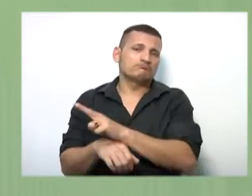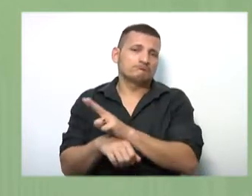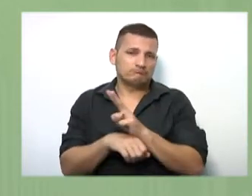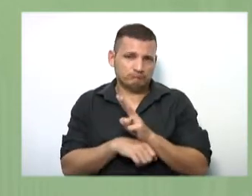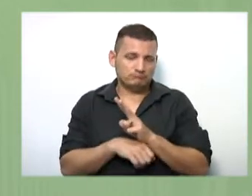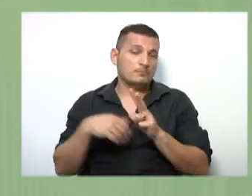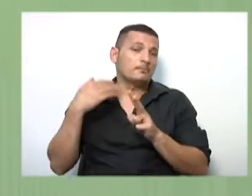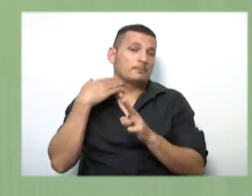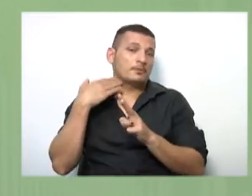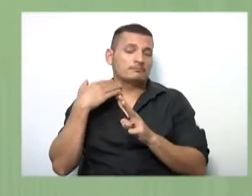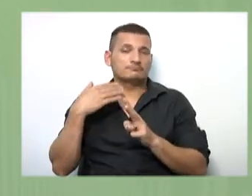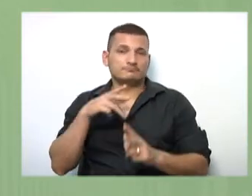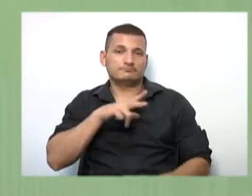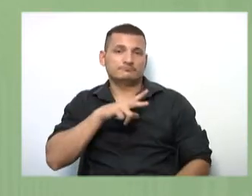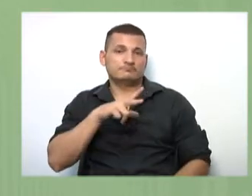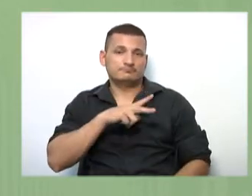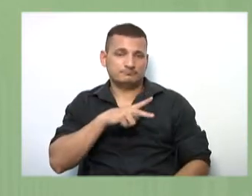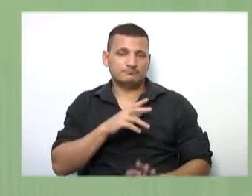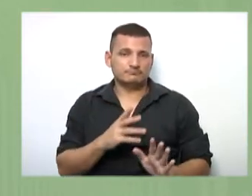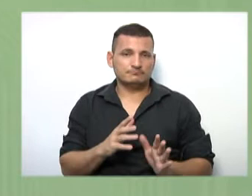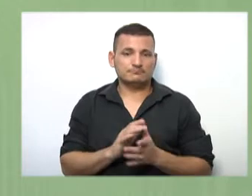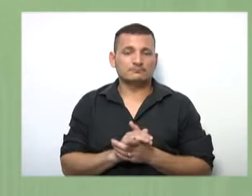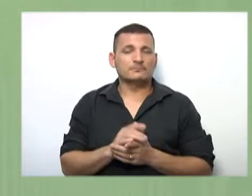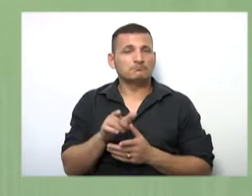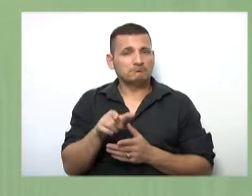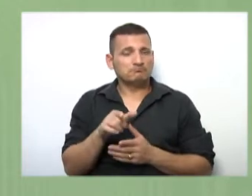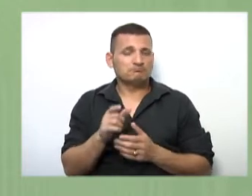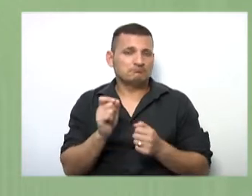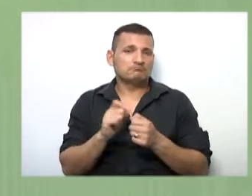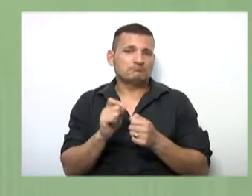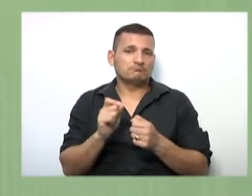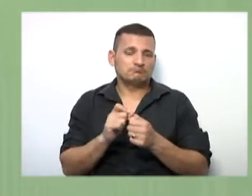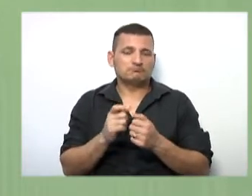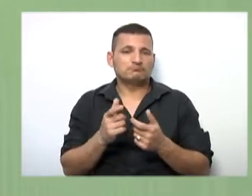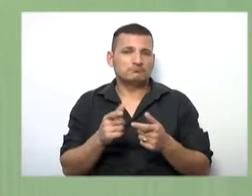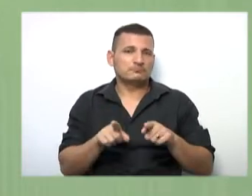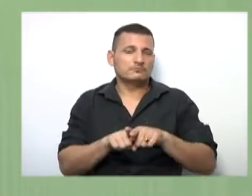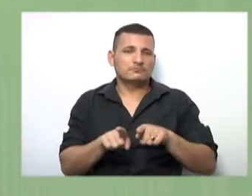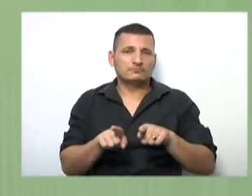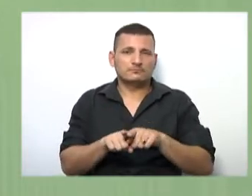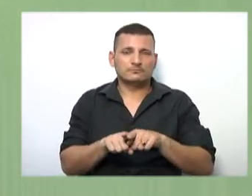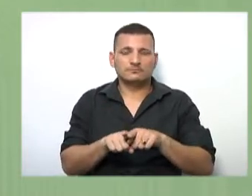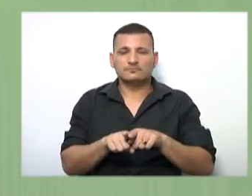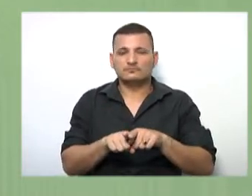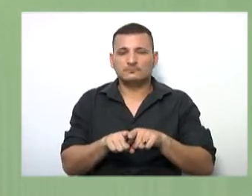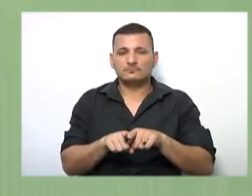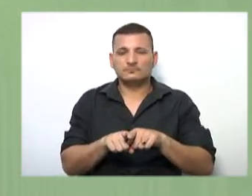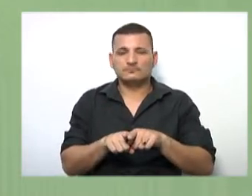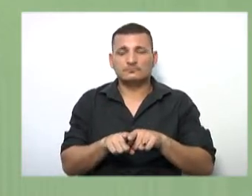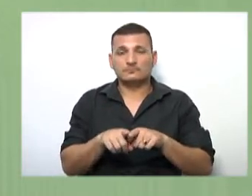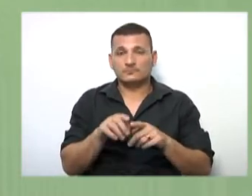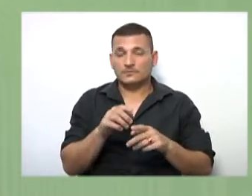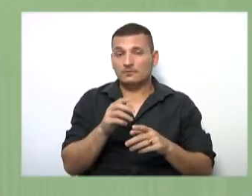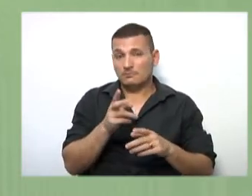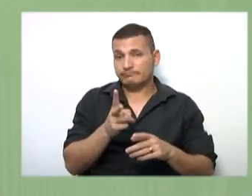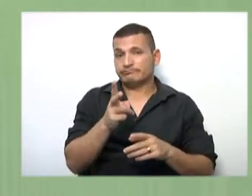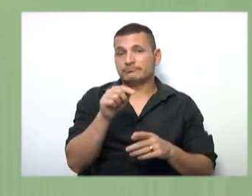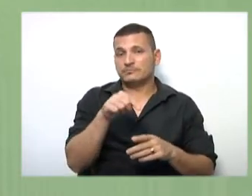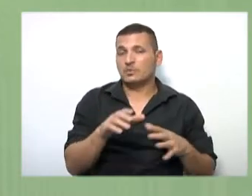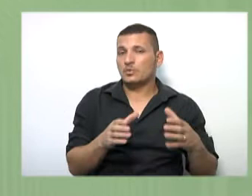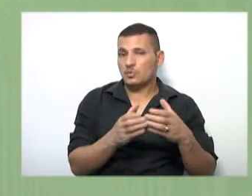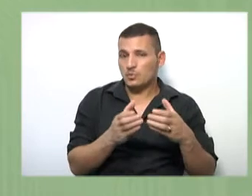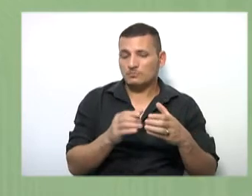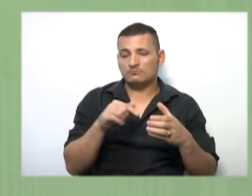de bancos. E isso vai ser feito também contando sempre que, sendo um grupo, podem